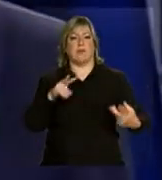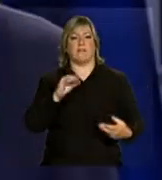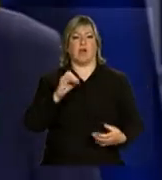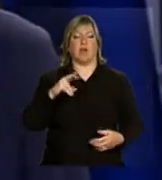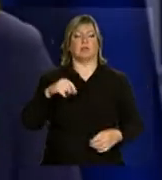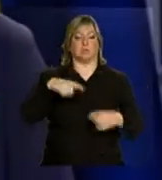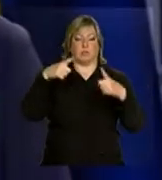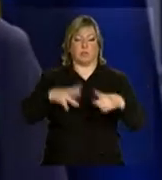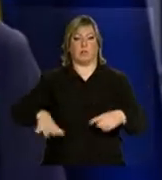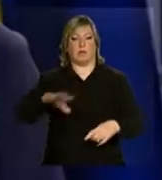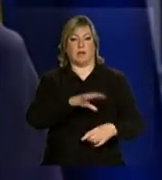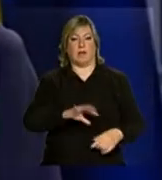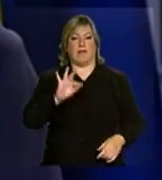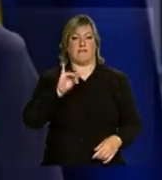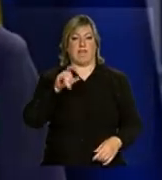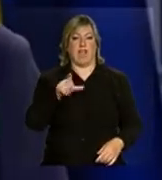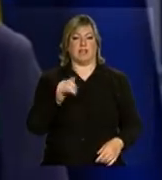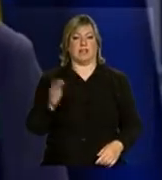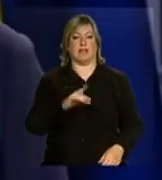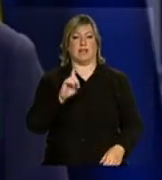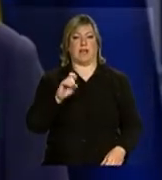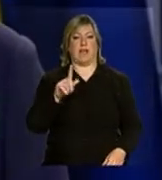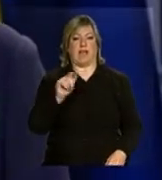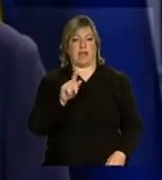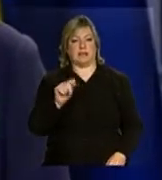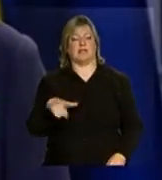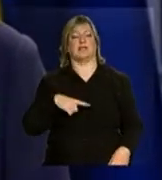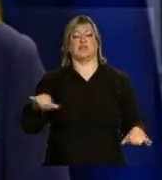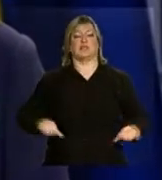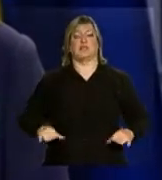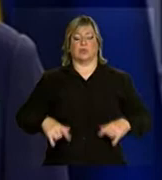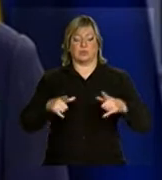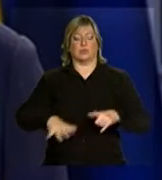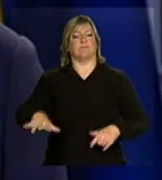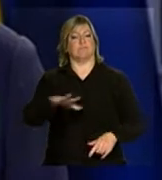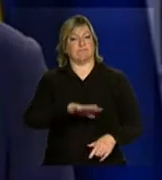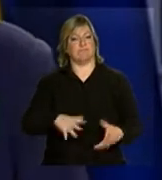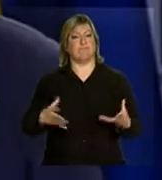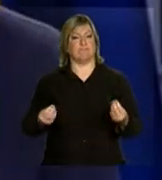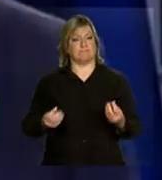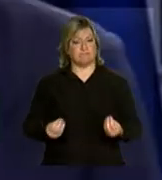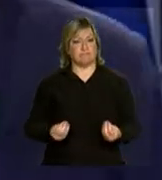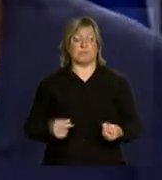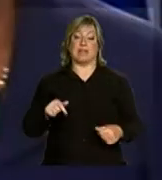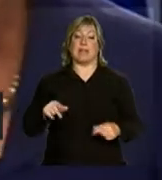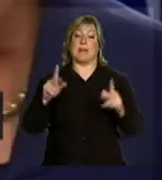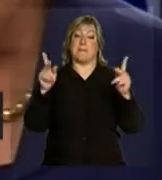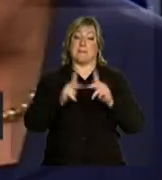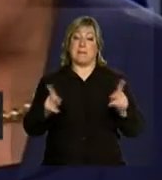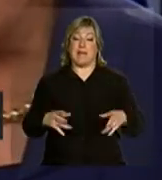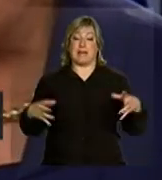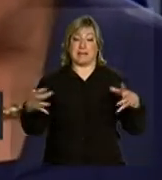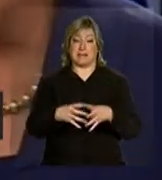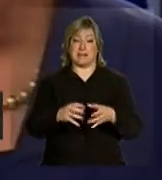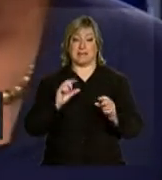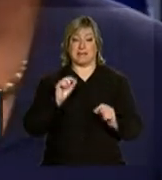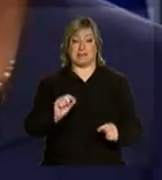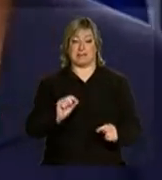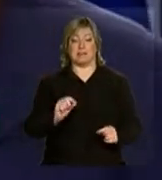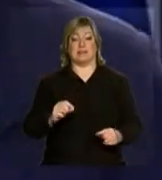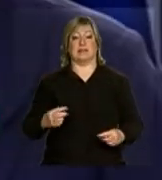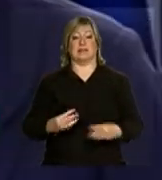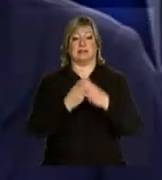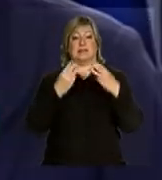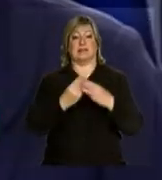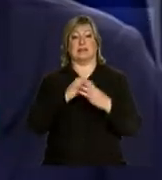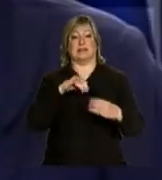tanto sofrimento já causou ao povo daquela região. O processo de paz entre Israel e Palestina,